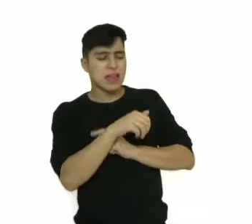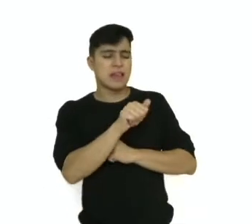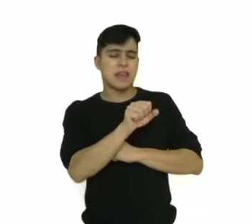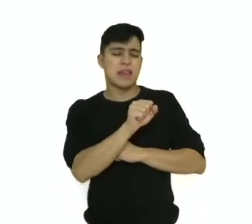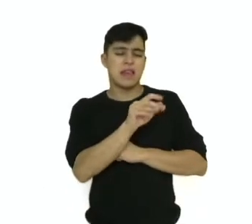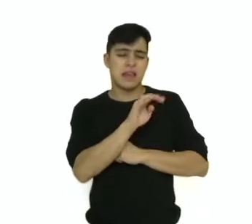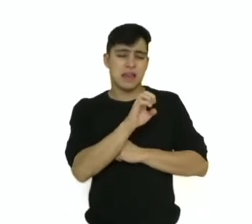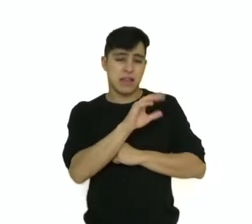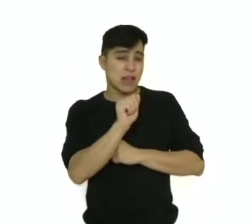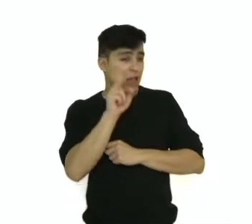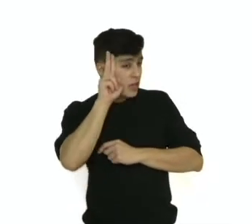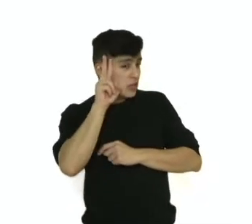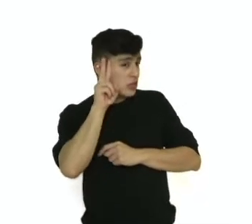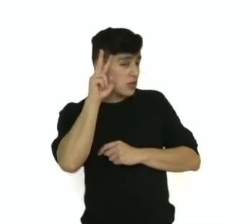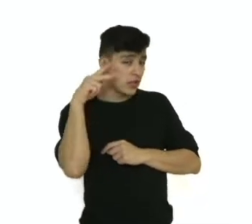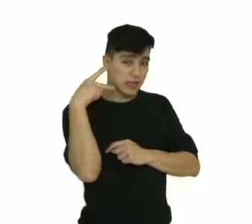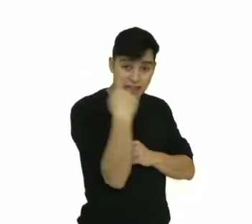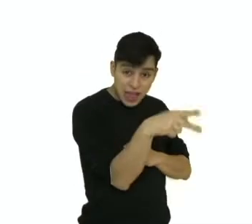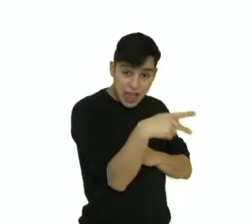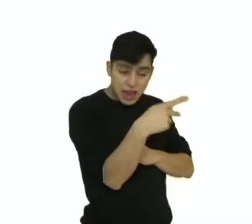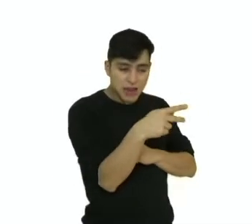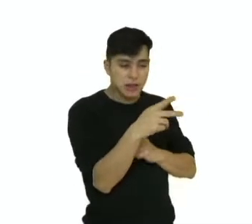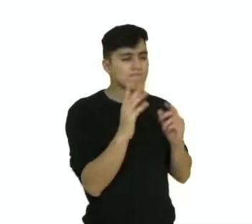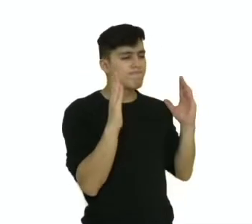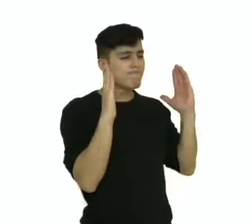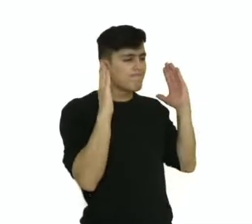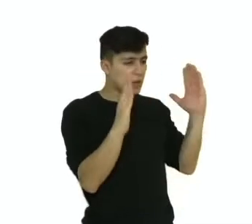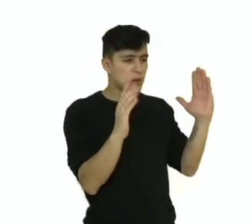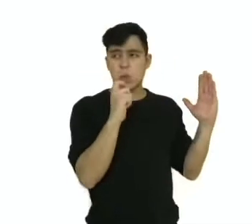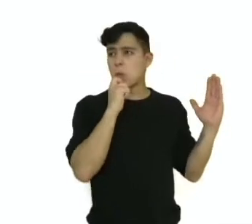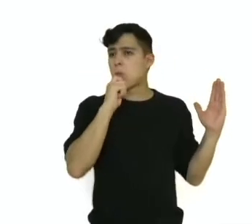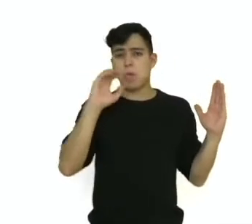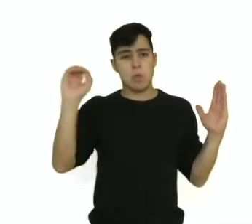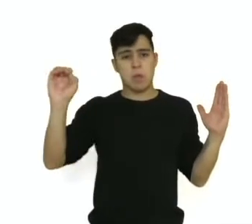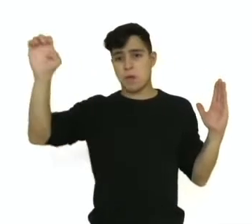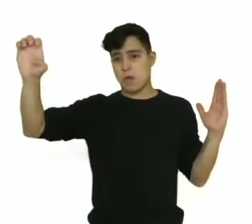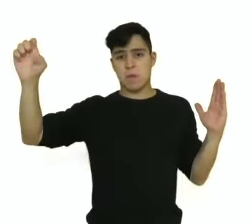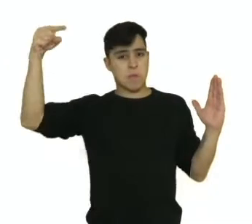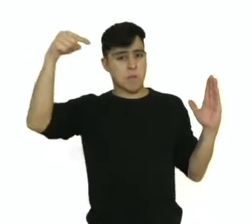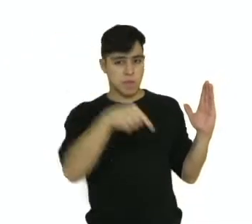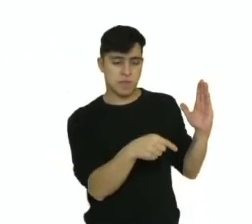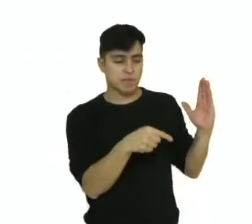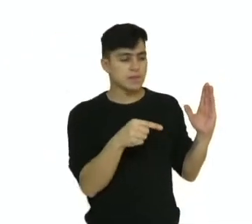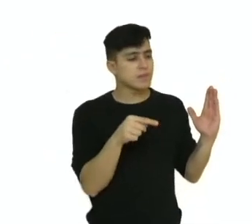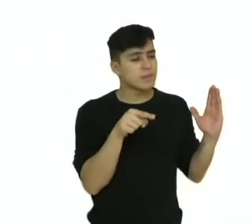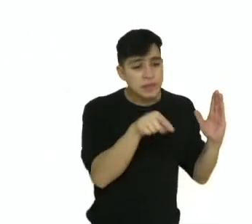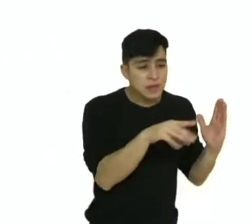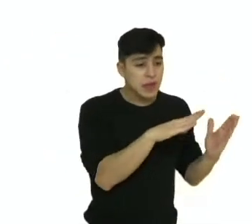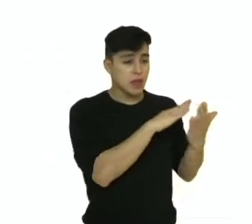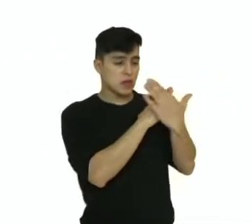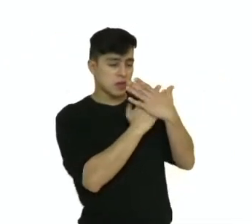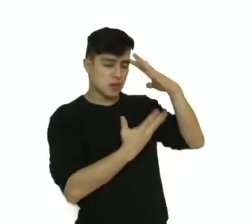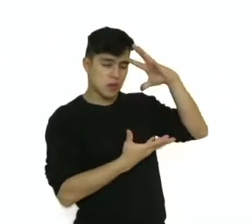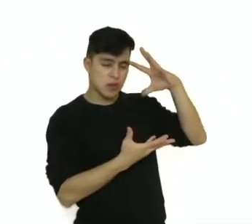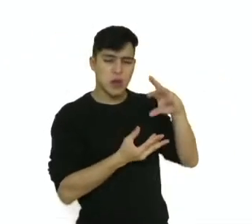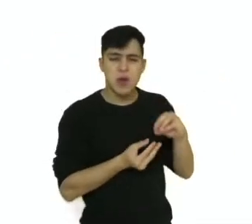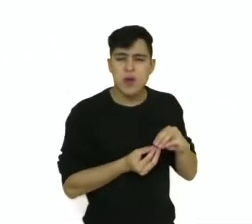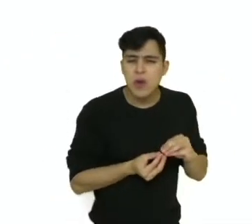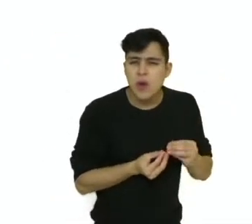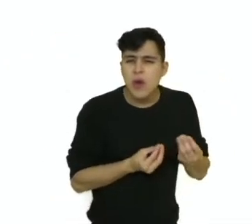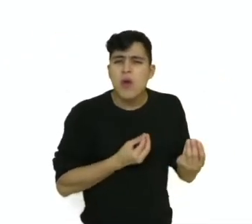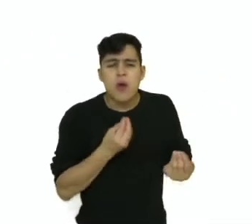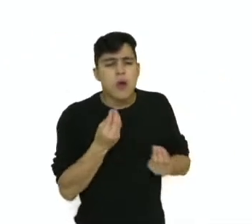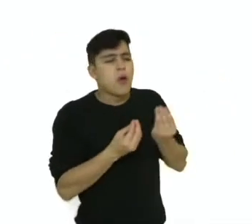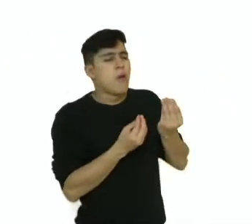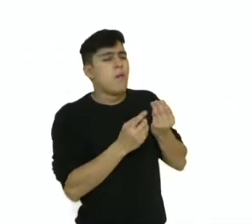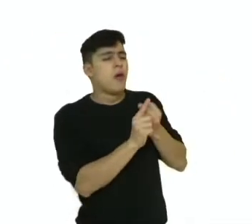história do povo asteca no período que antecede a chegada dos europeus na América nos possibilita compreender a forma de organização